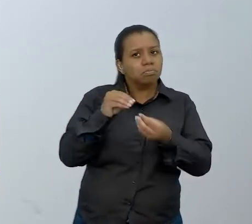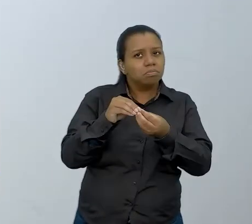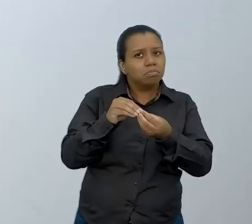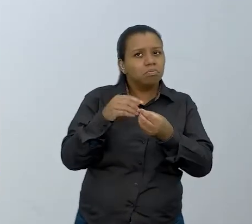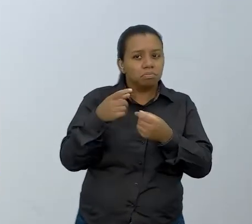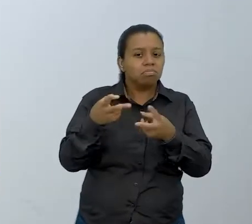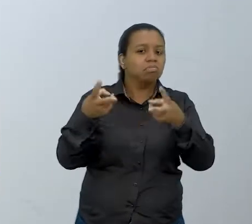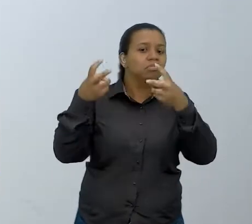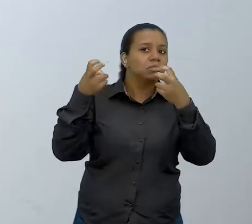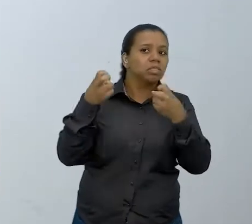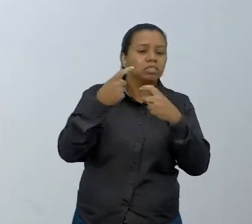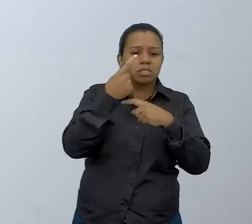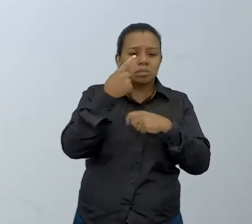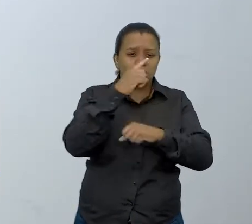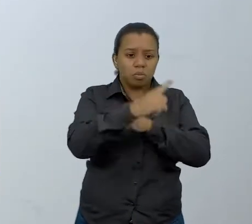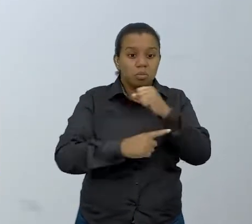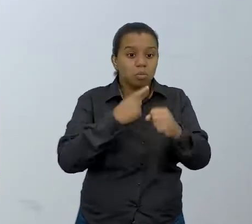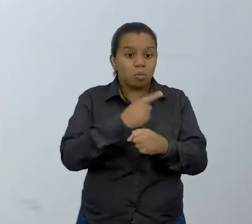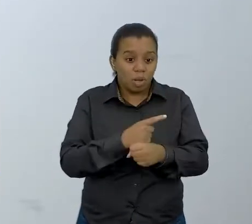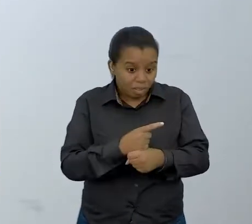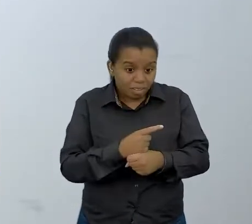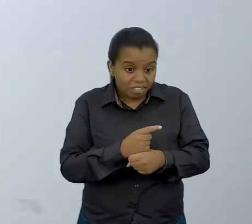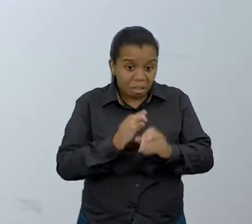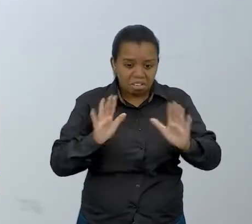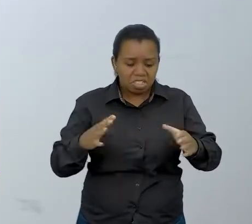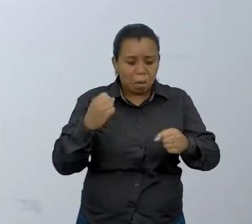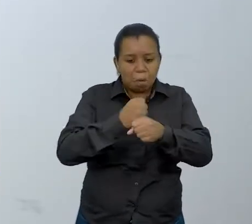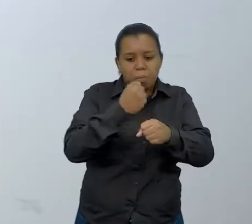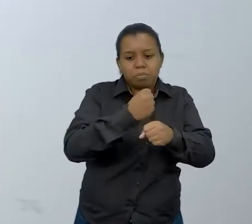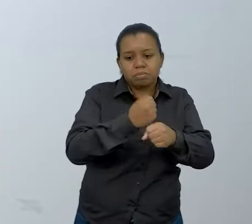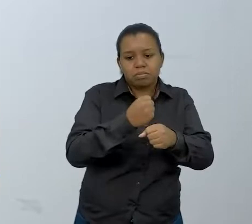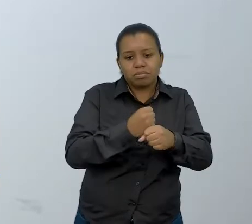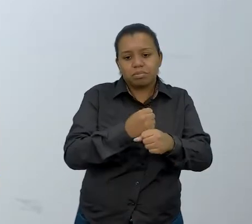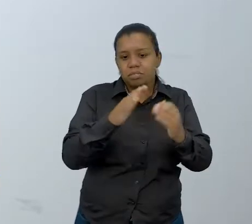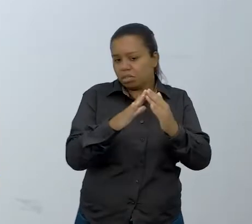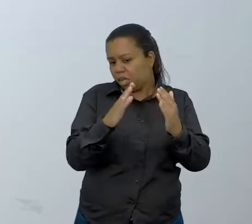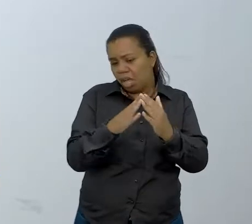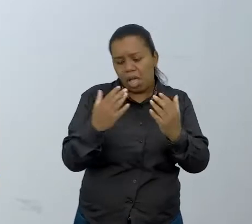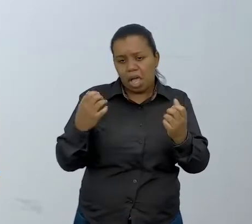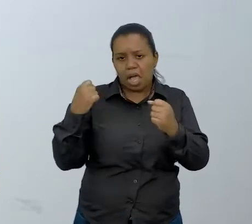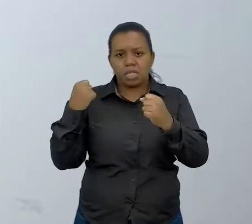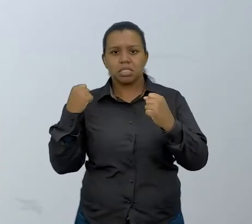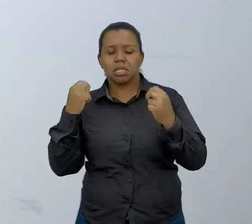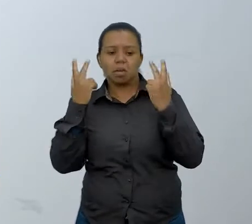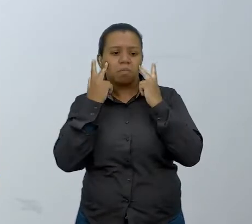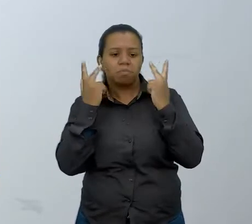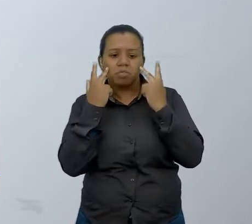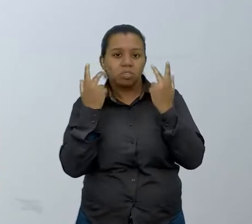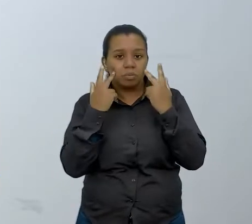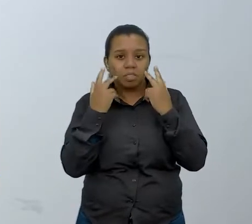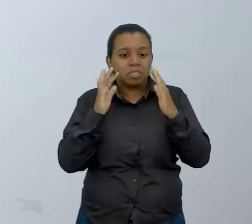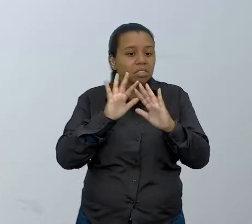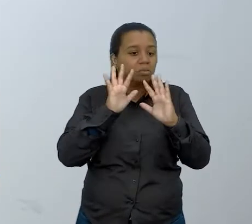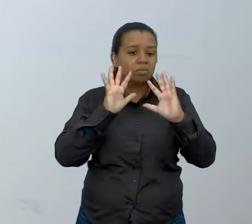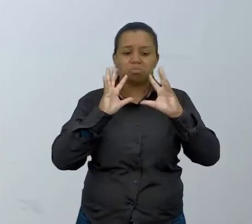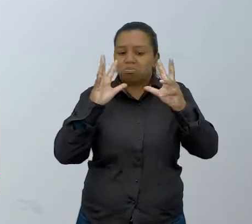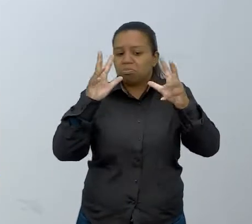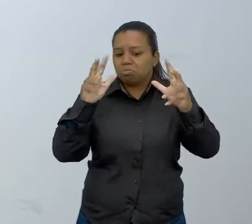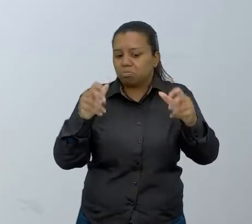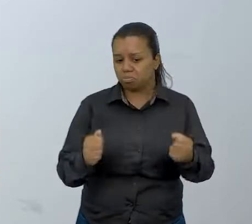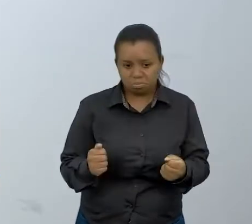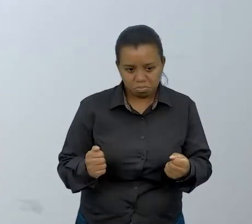reconstruídas, já tá tudo meio que voltando ao normal, se não completamente normalizado, quase que 90% ou até